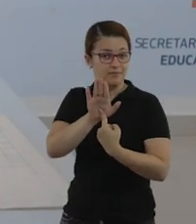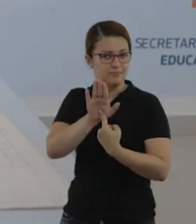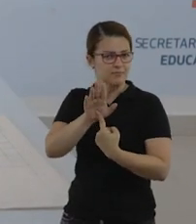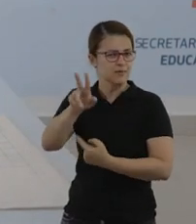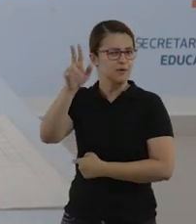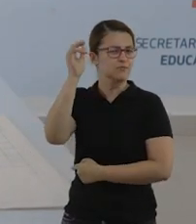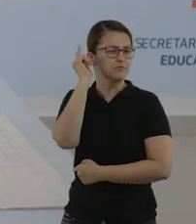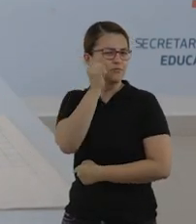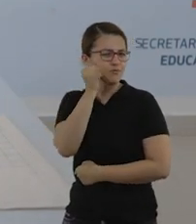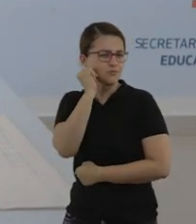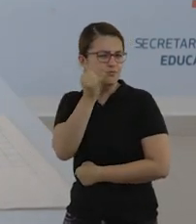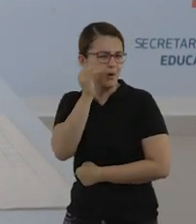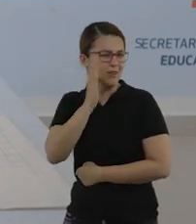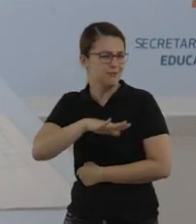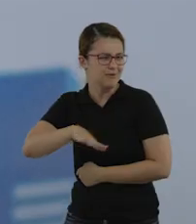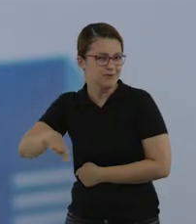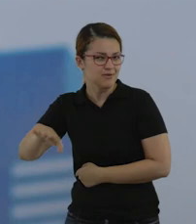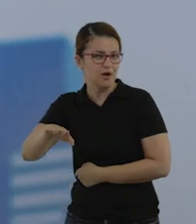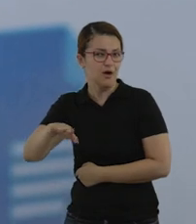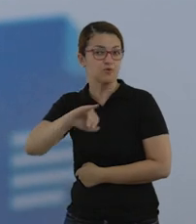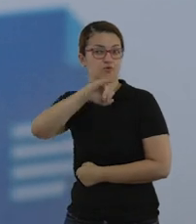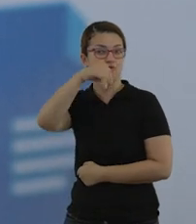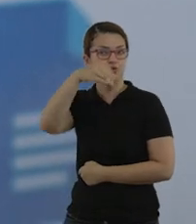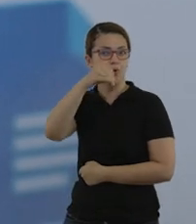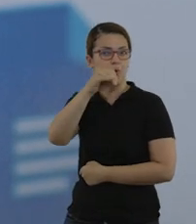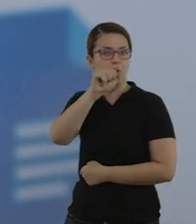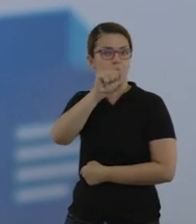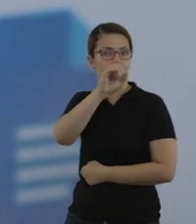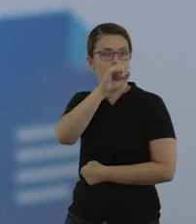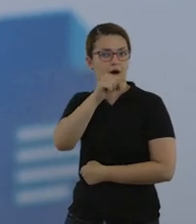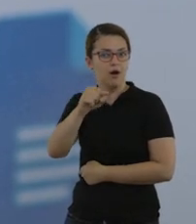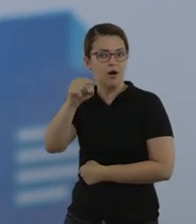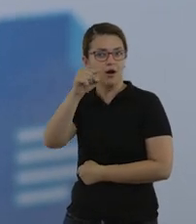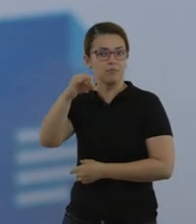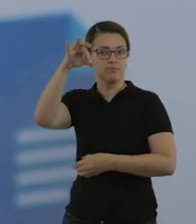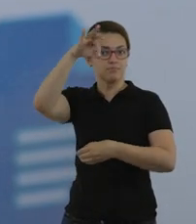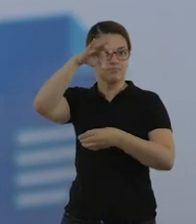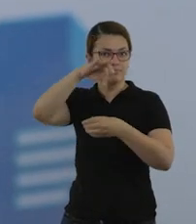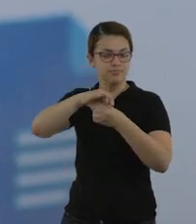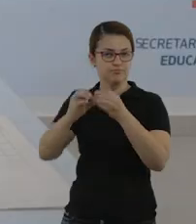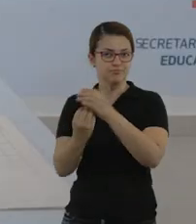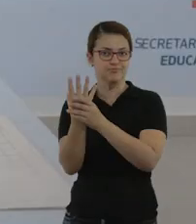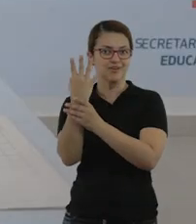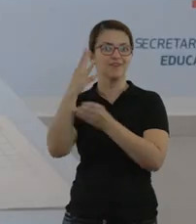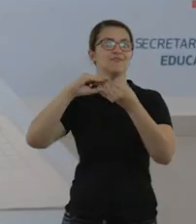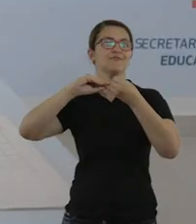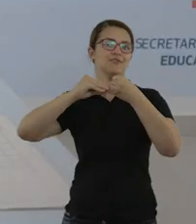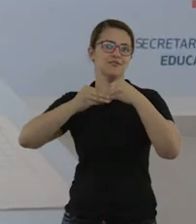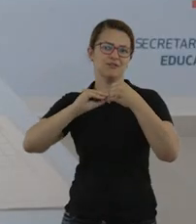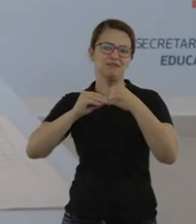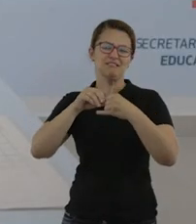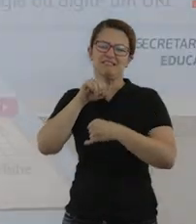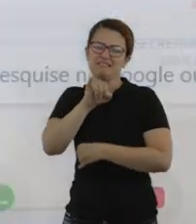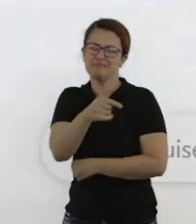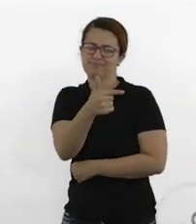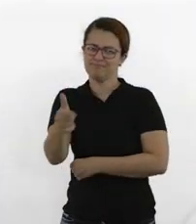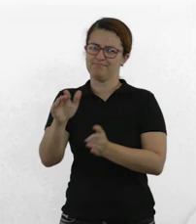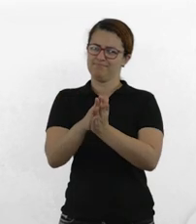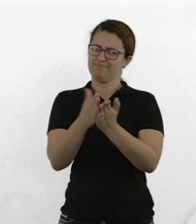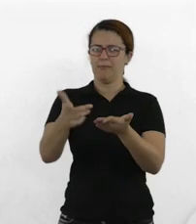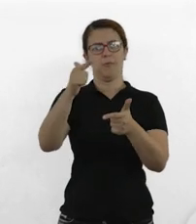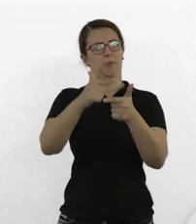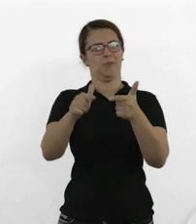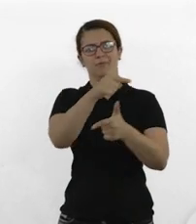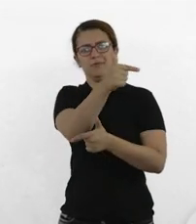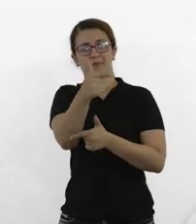infantil João e o Pé de Feijão. Quem não tem o livro em casa não tem problema, você pode